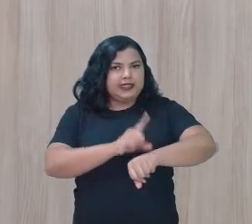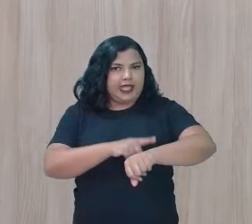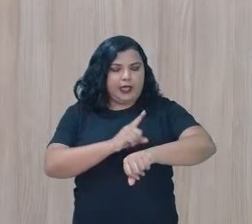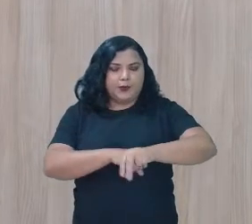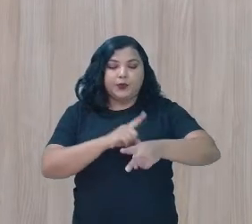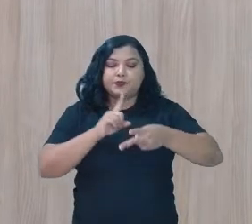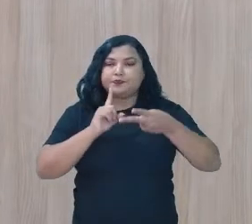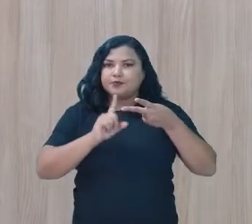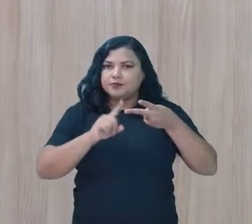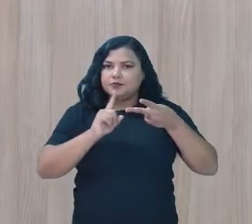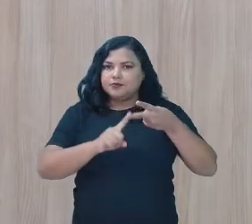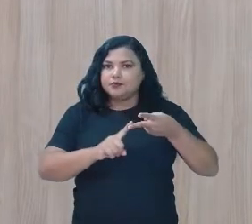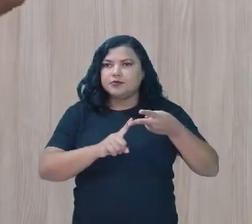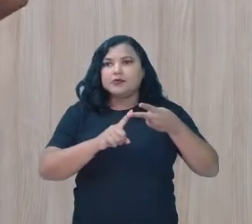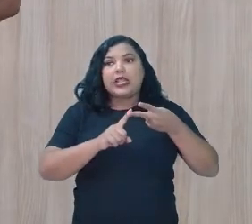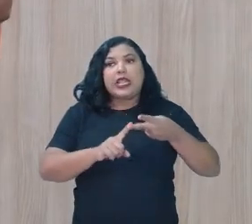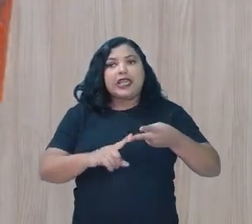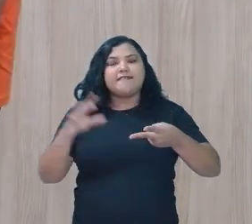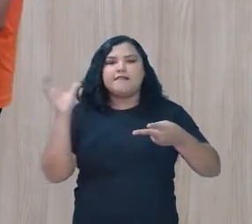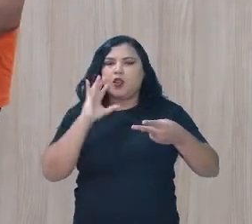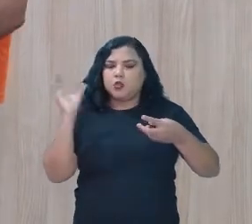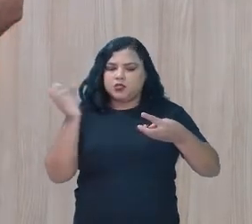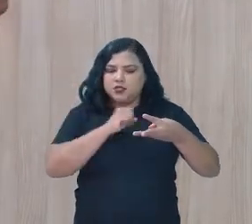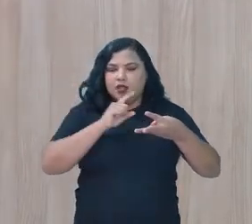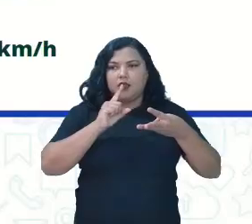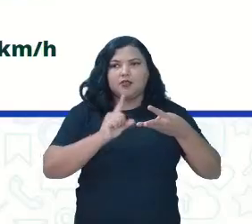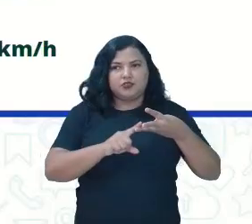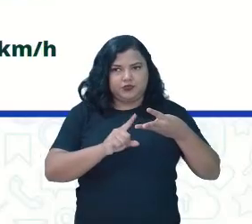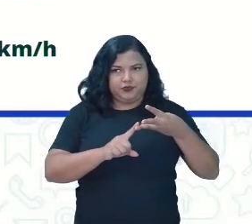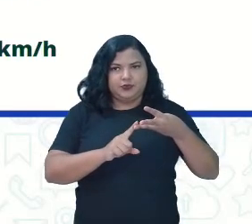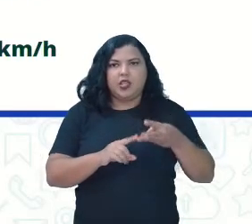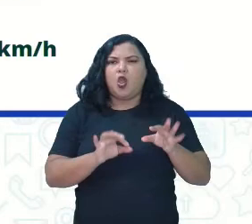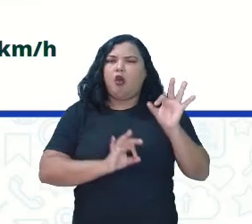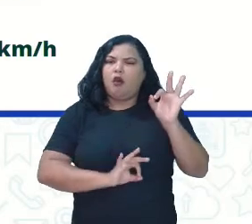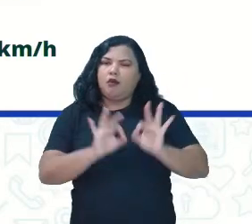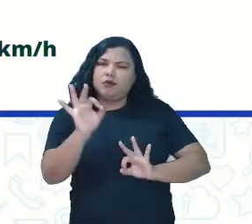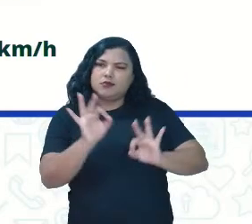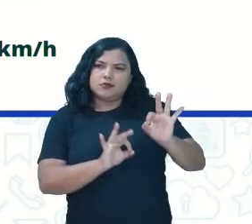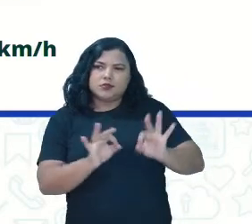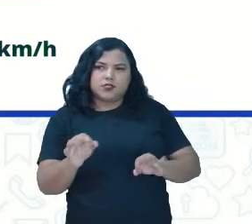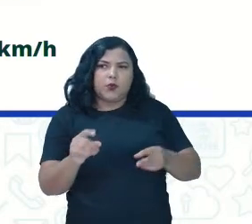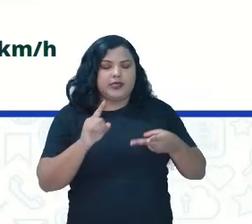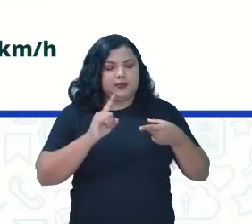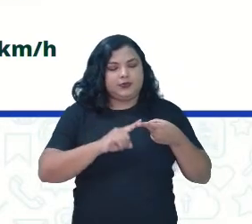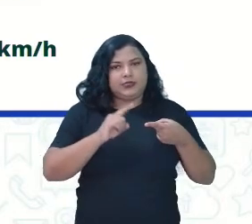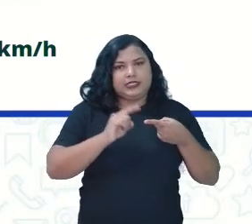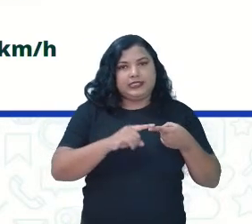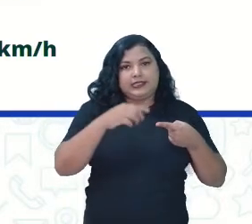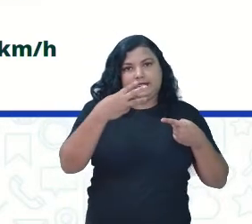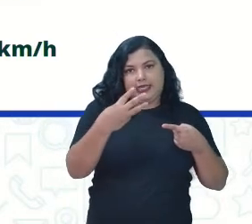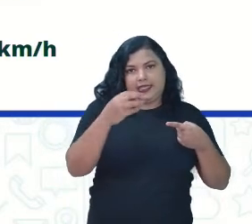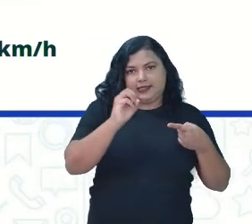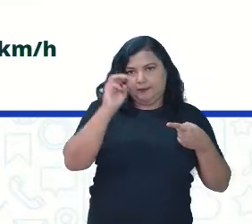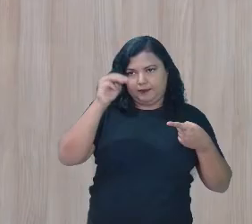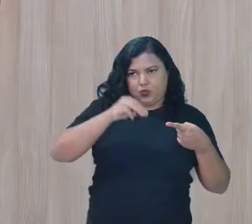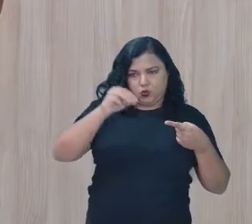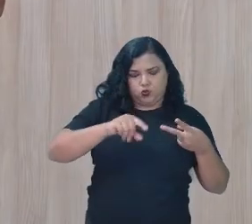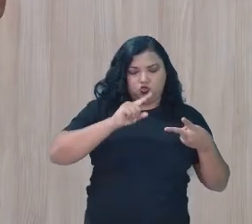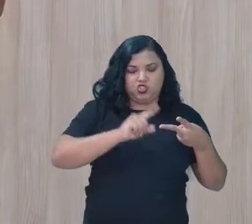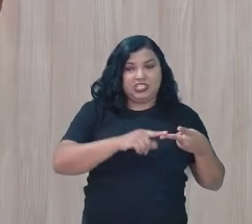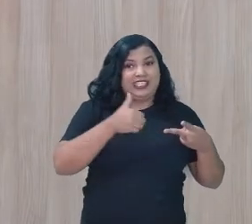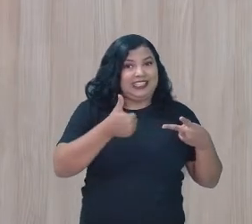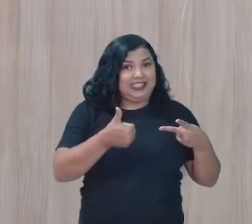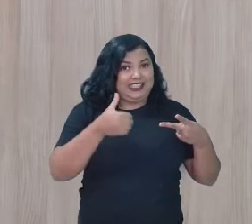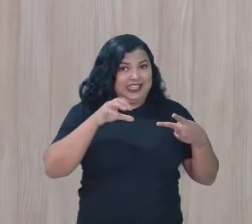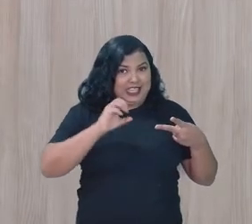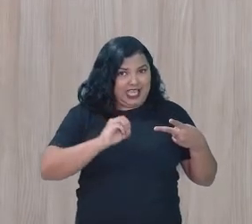informações que lhe foi fornecida. Então, eu tenho aqui o tempo, 30 minutos e 10 minutos, e tenho a